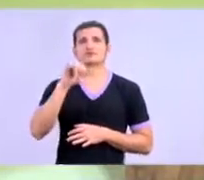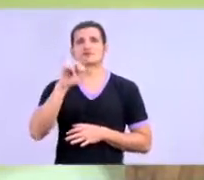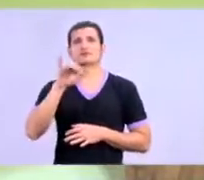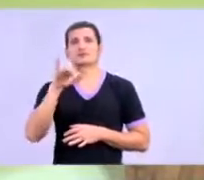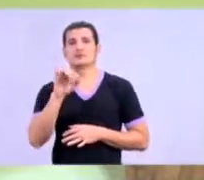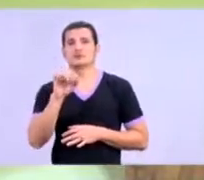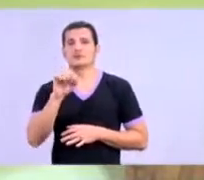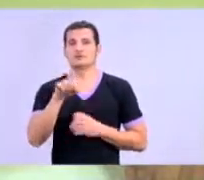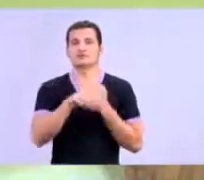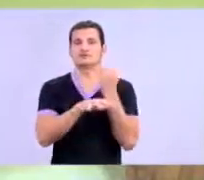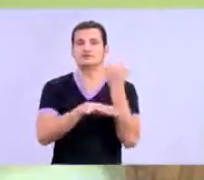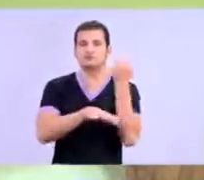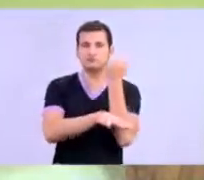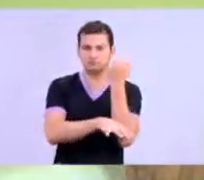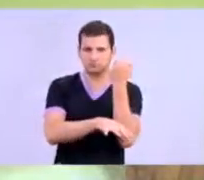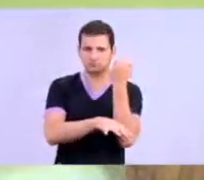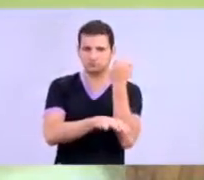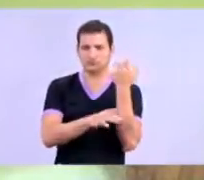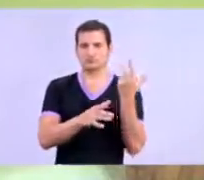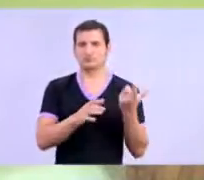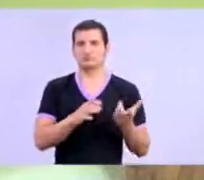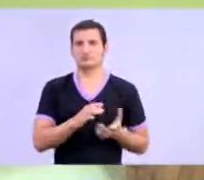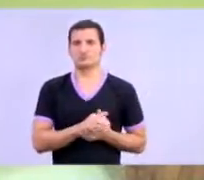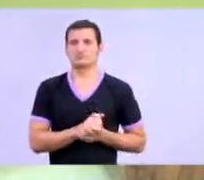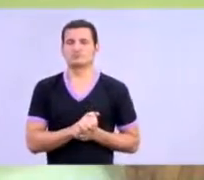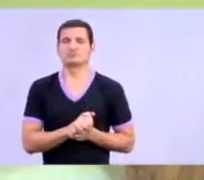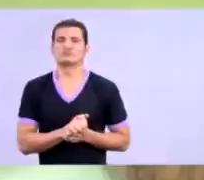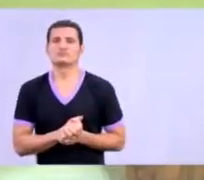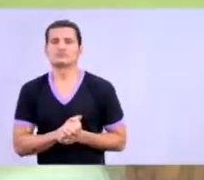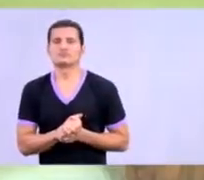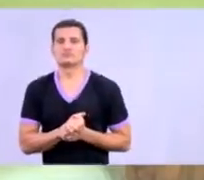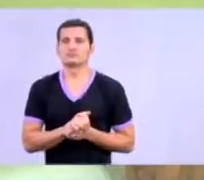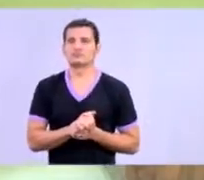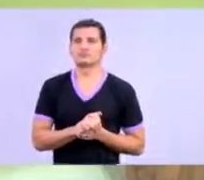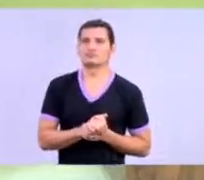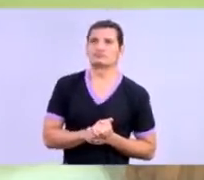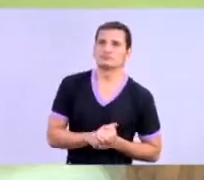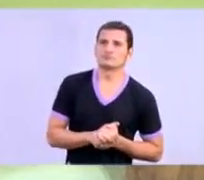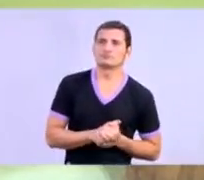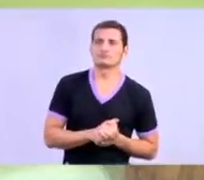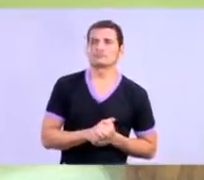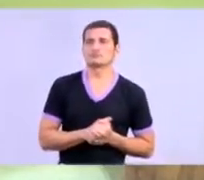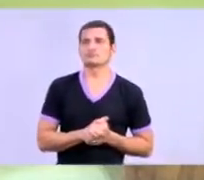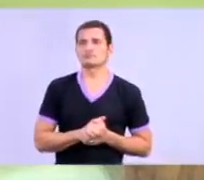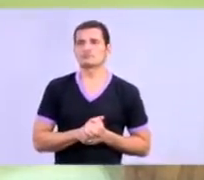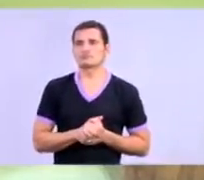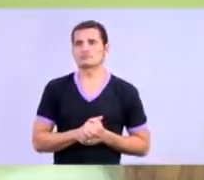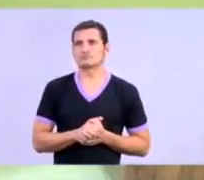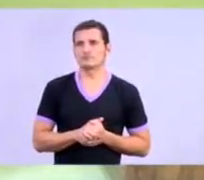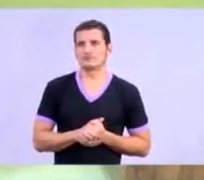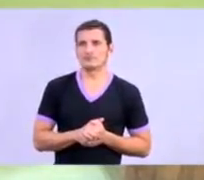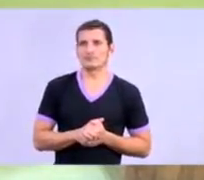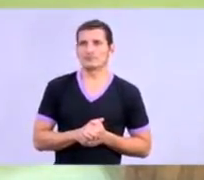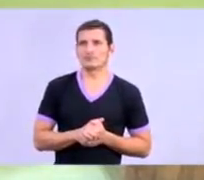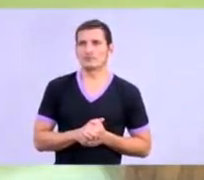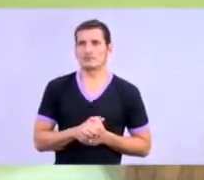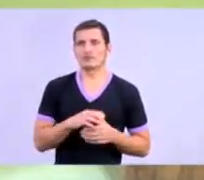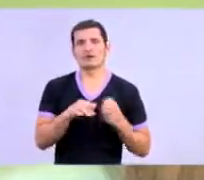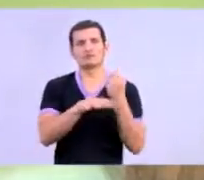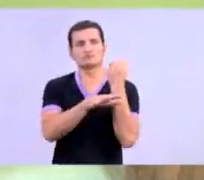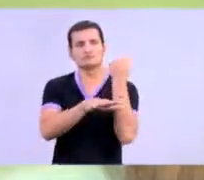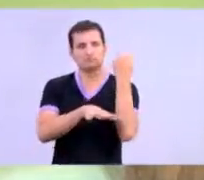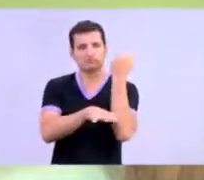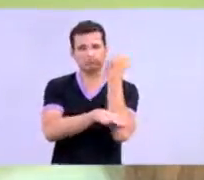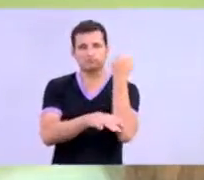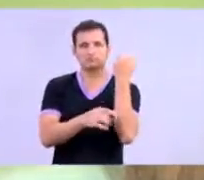os servidores que ficam nas pontas, são os servidores que ficam, são os dispositivos finais, os servidores que